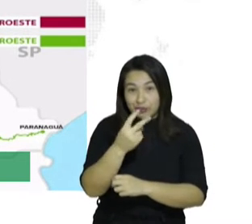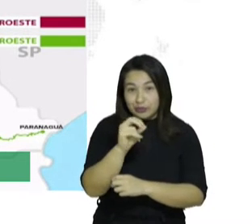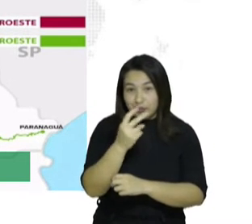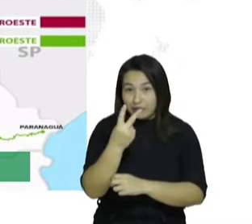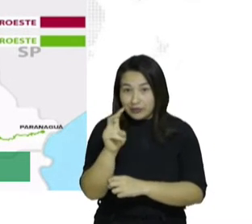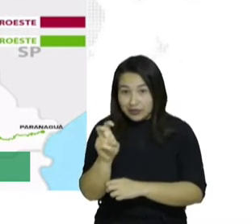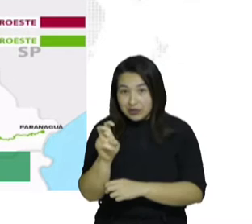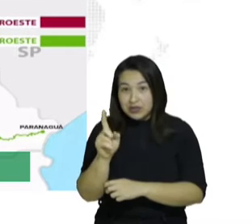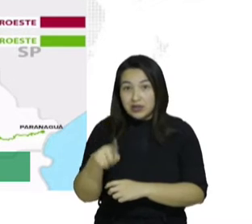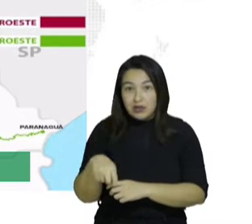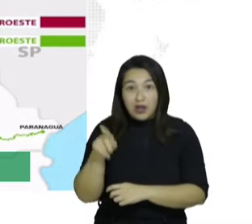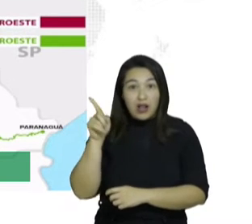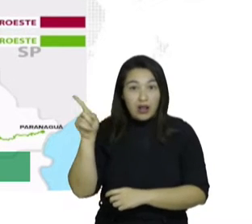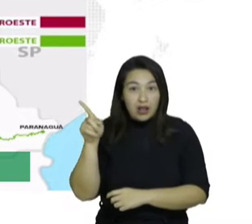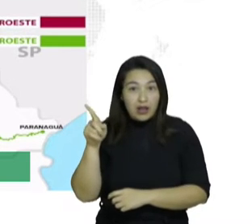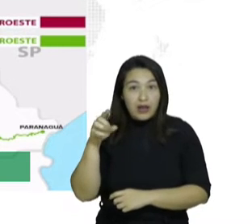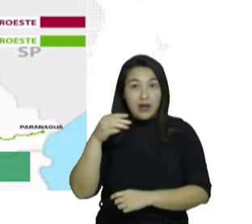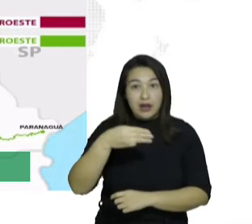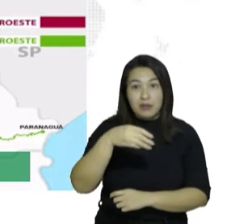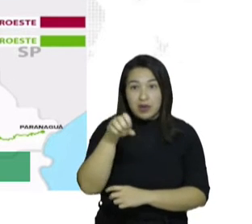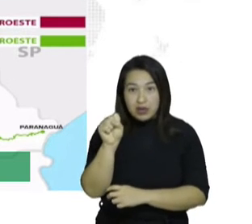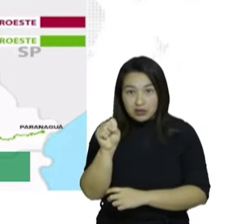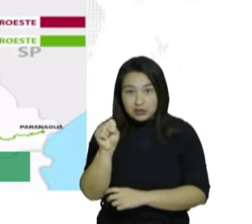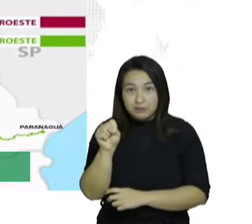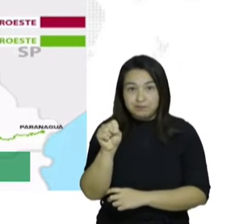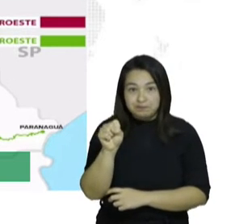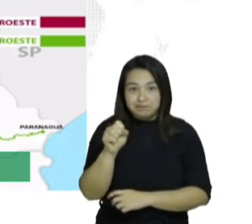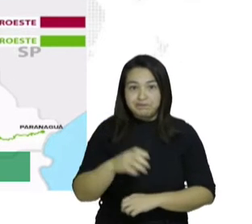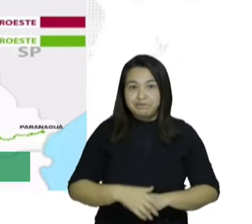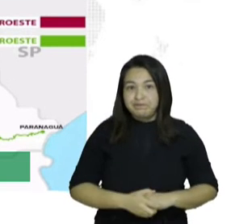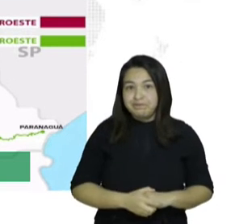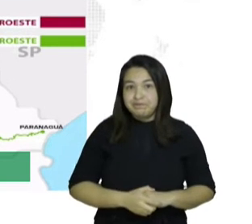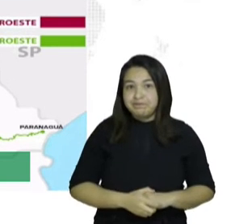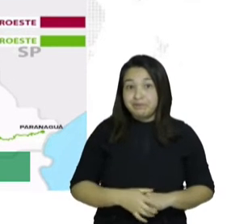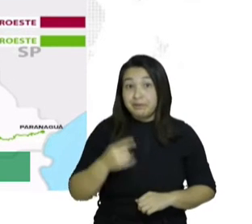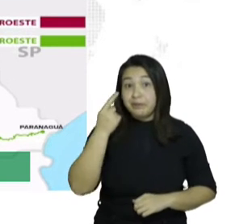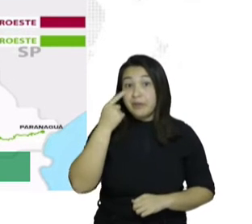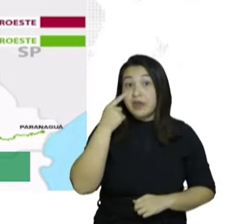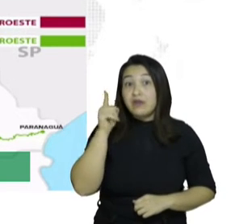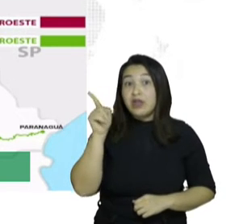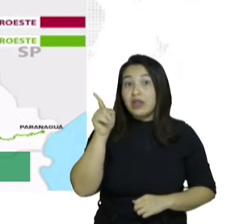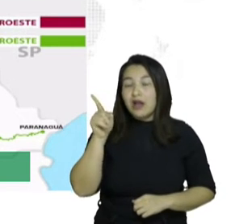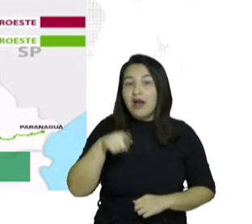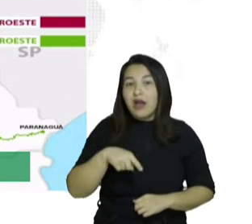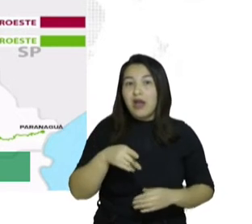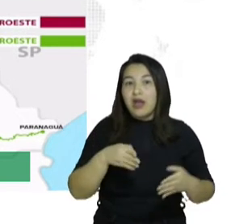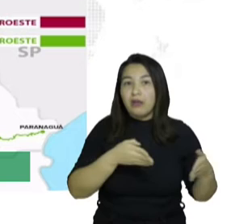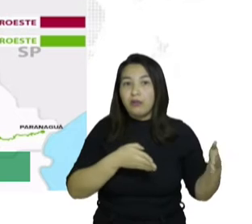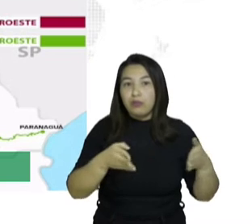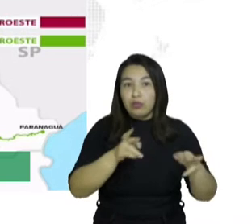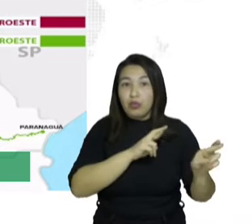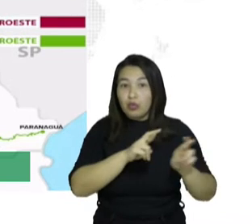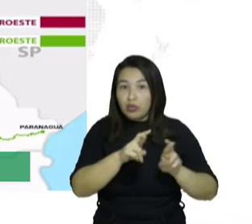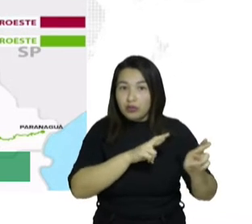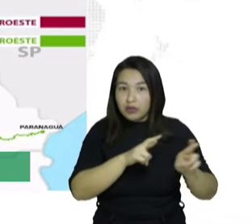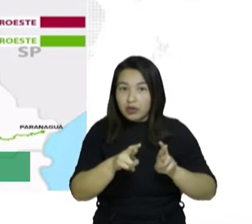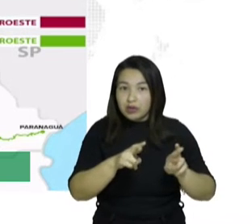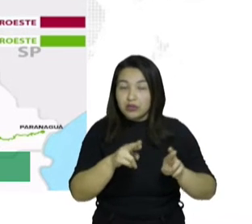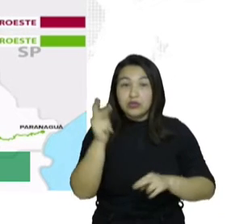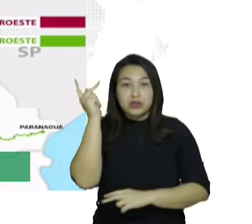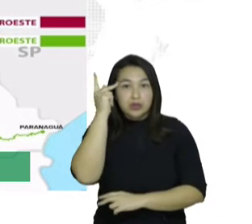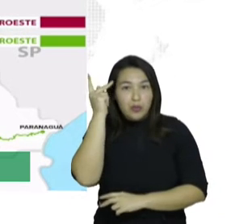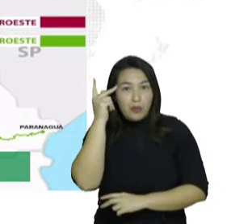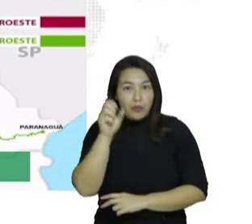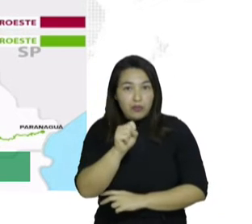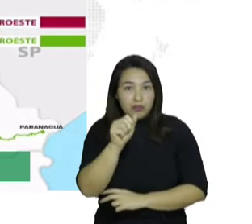sai de Campo Grande no Mato Grosso do Sul bom se você é um corredor rodoviário Santos São Paulo vai